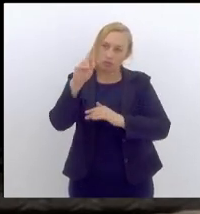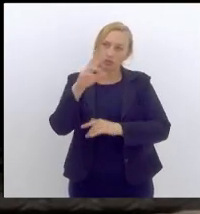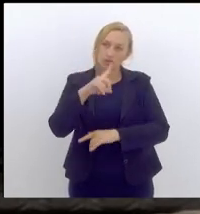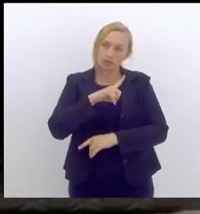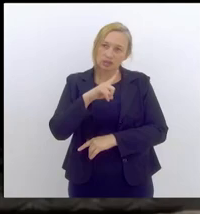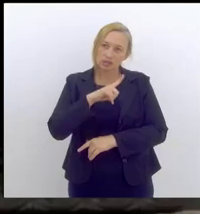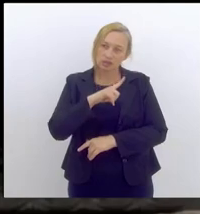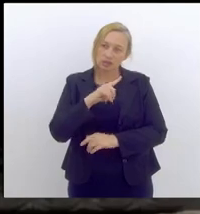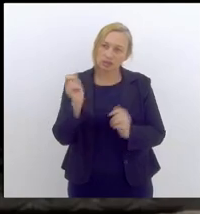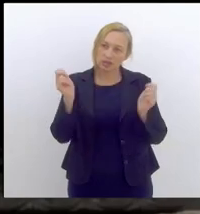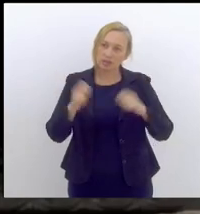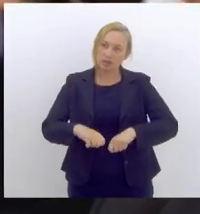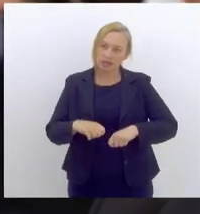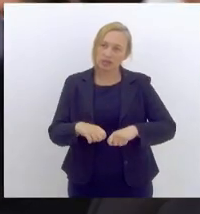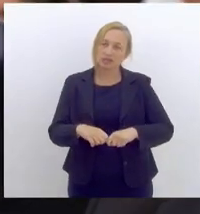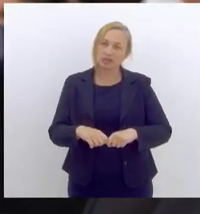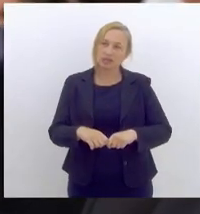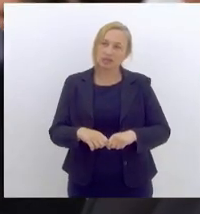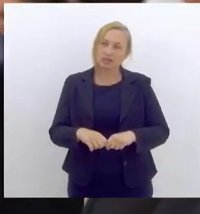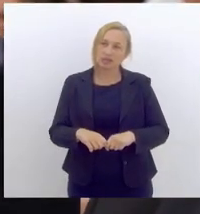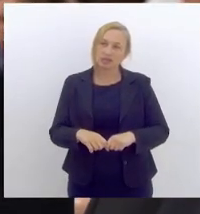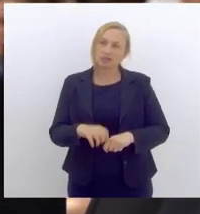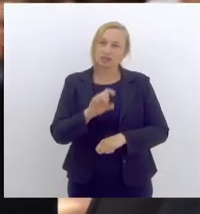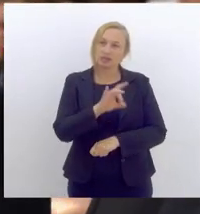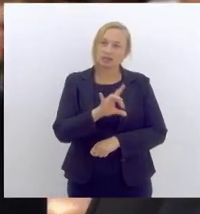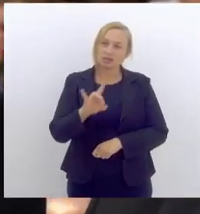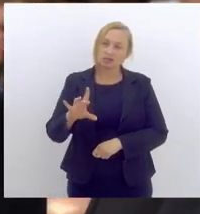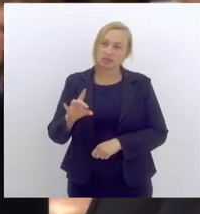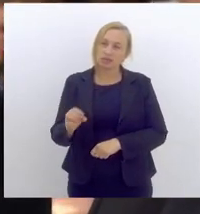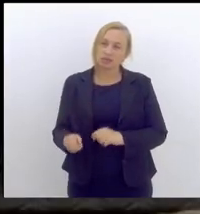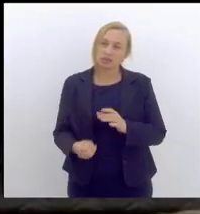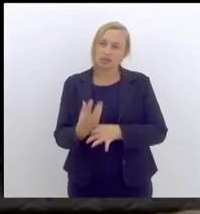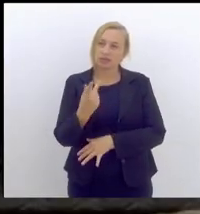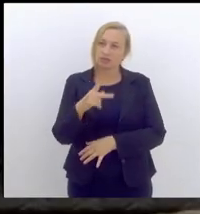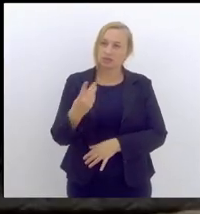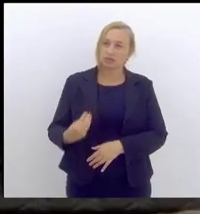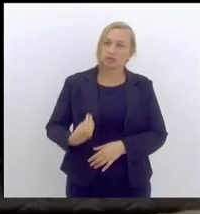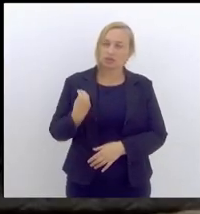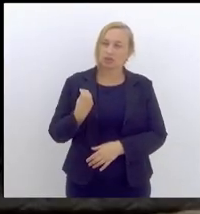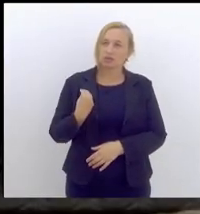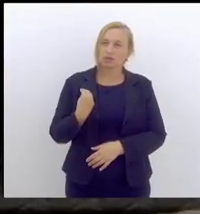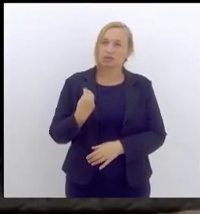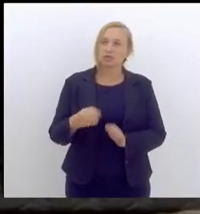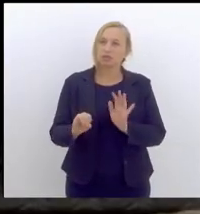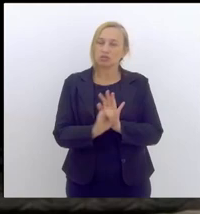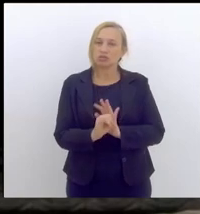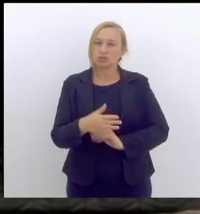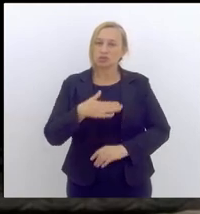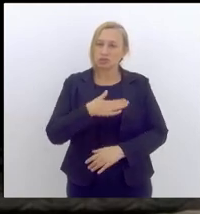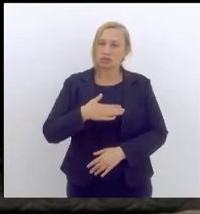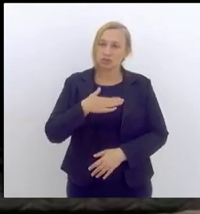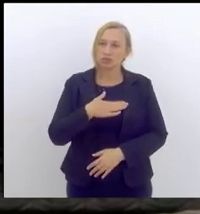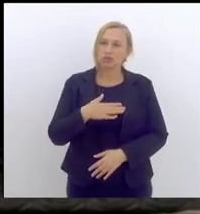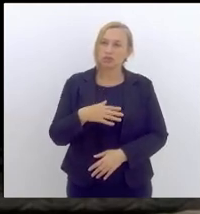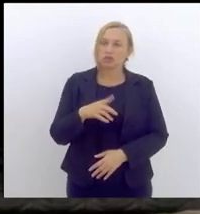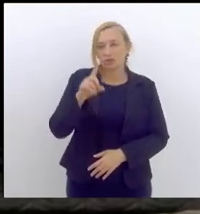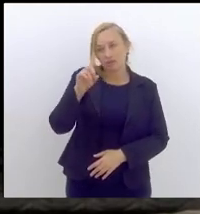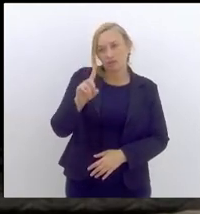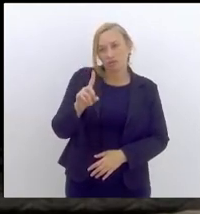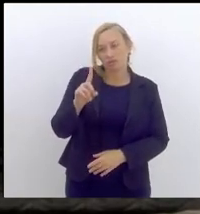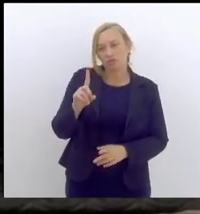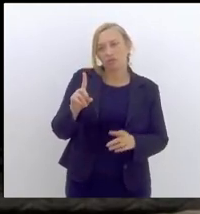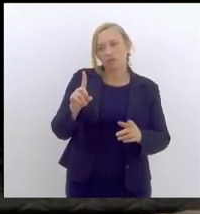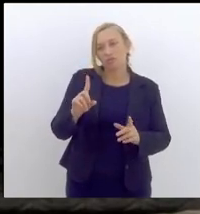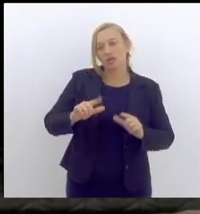personalidade e é combativo. Cada um constrói a sua vida do jeito que gosta. Eu tenho um jeito um pouco diferente do